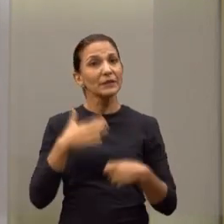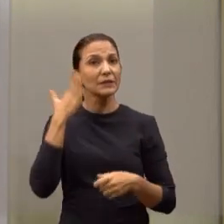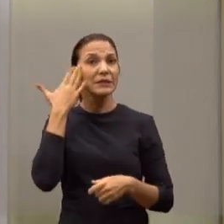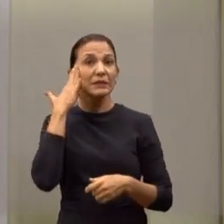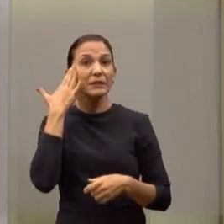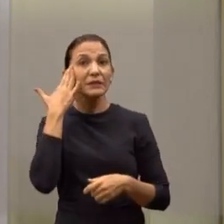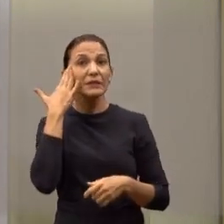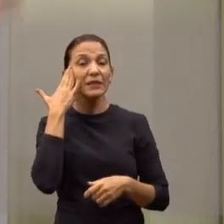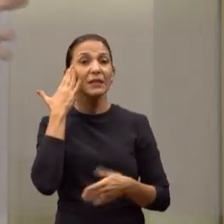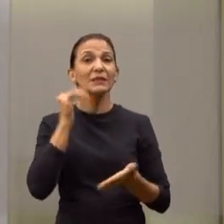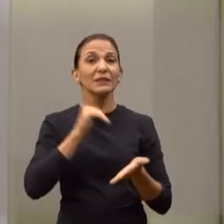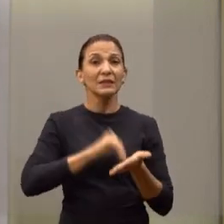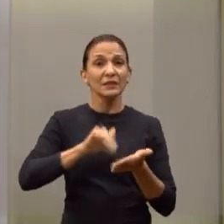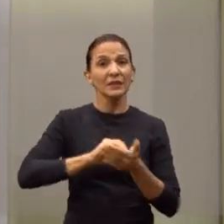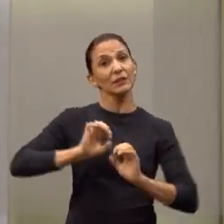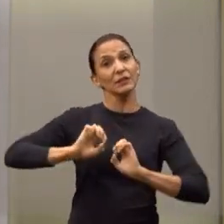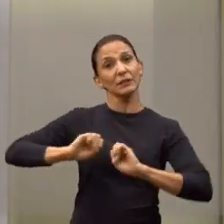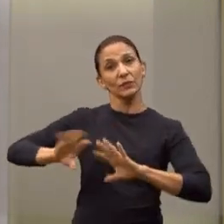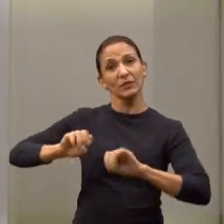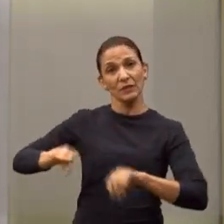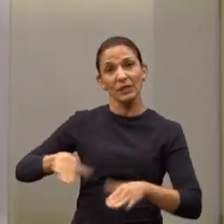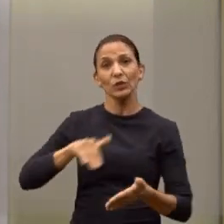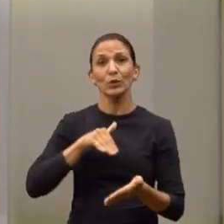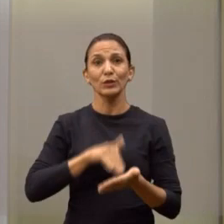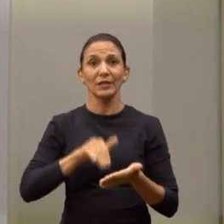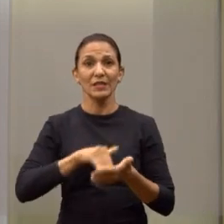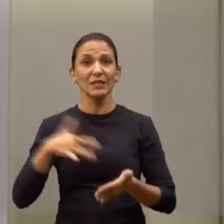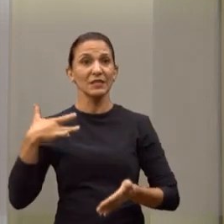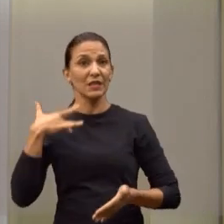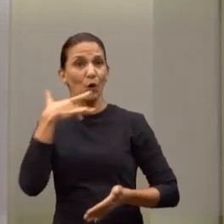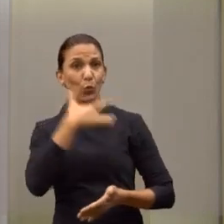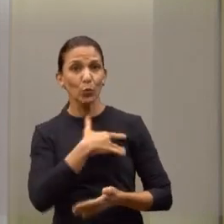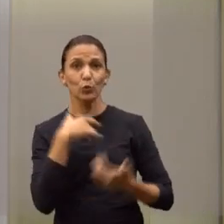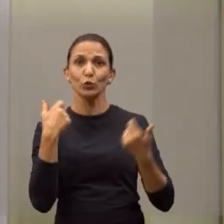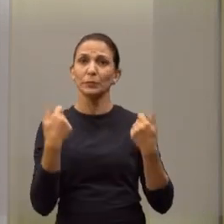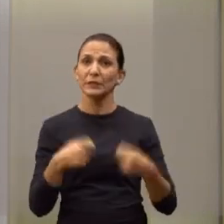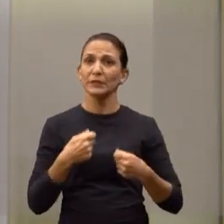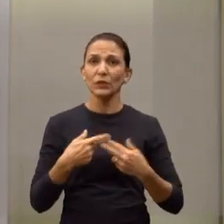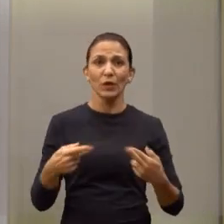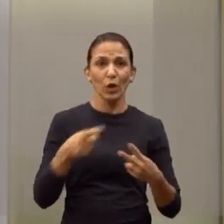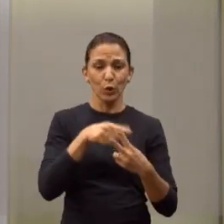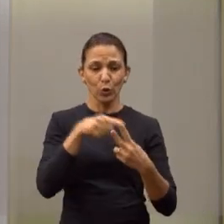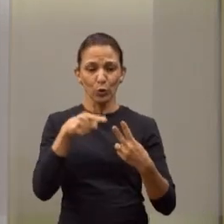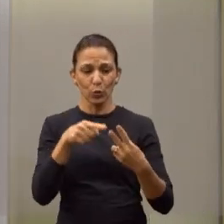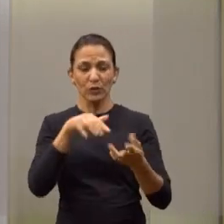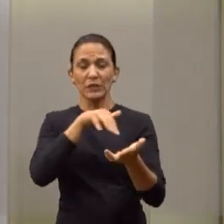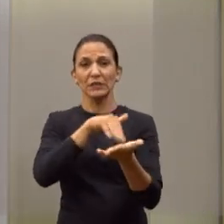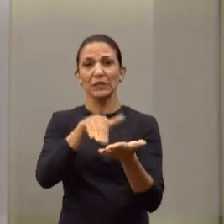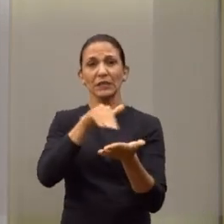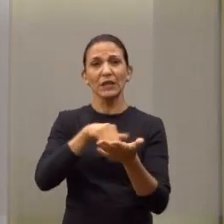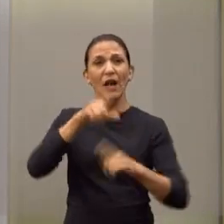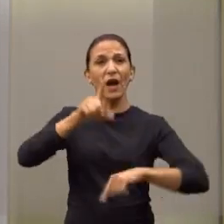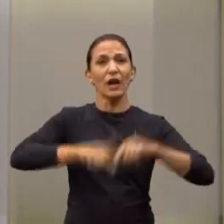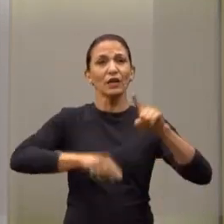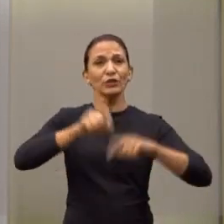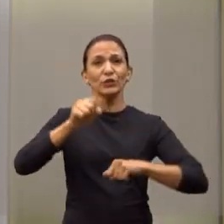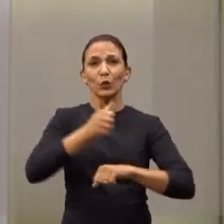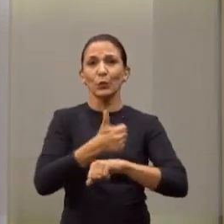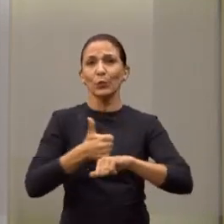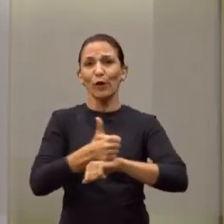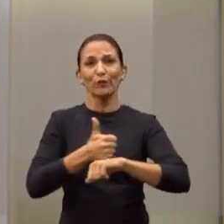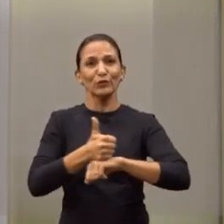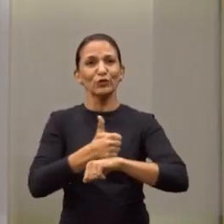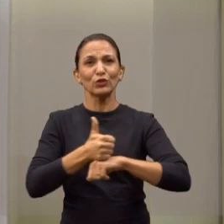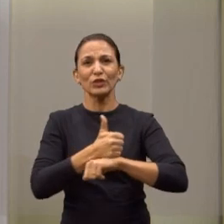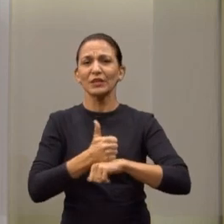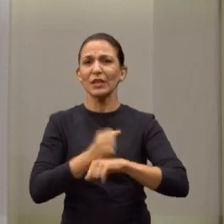da secretaria de educação da secretaria de saúde que são são duas secretarias Duas atividades de profissionais